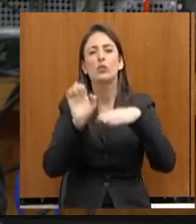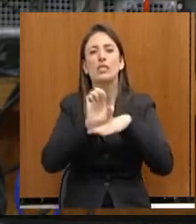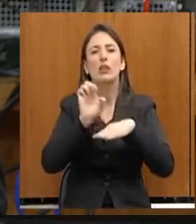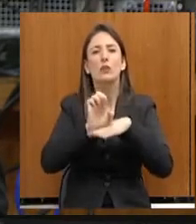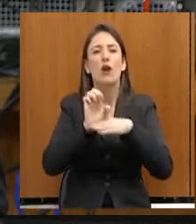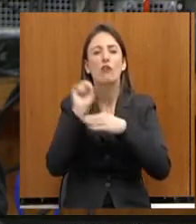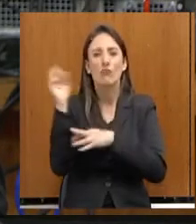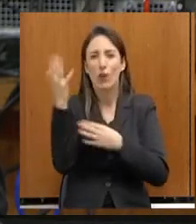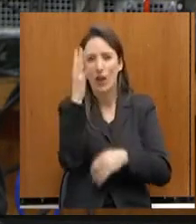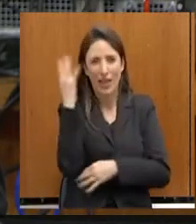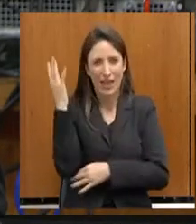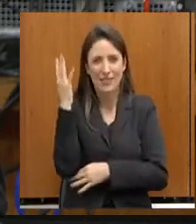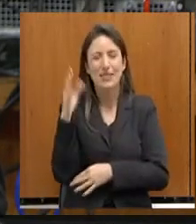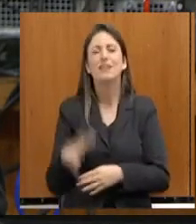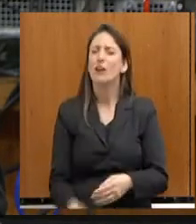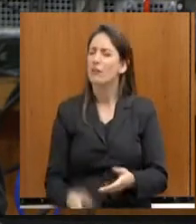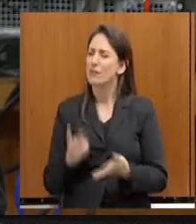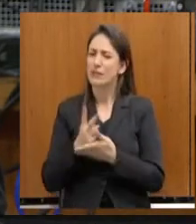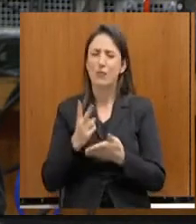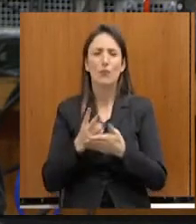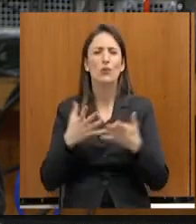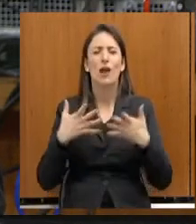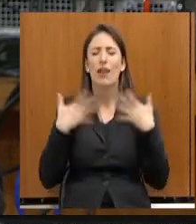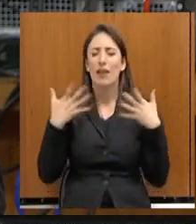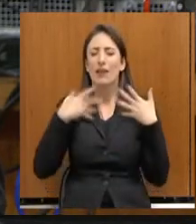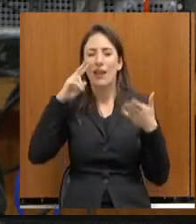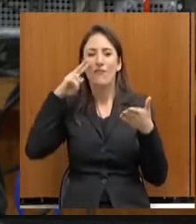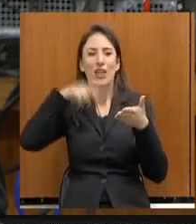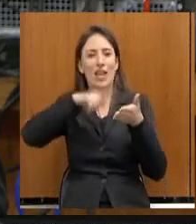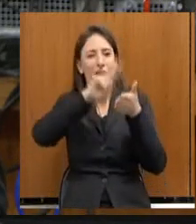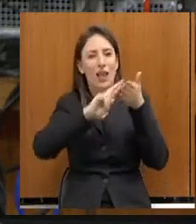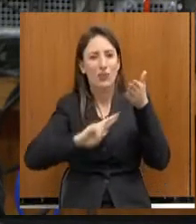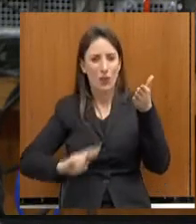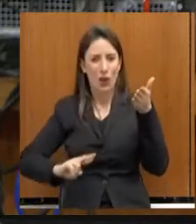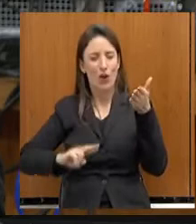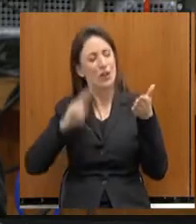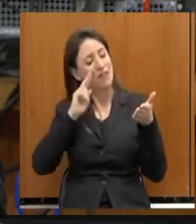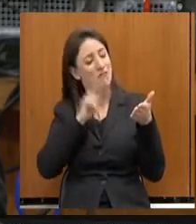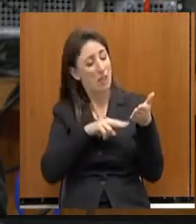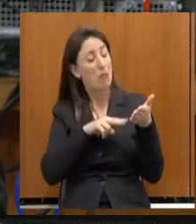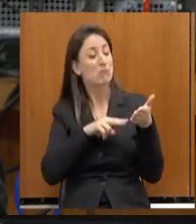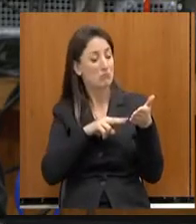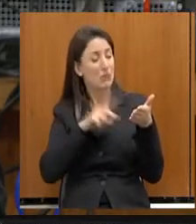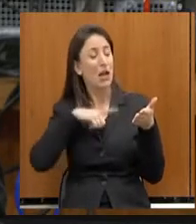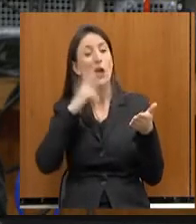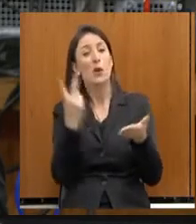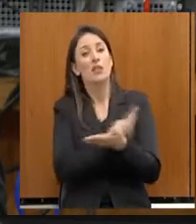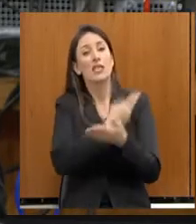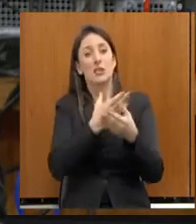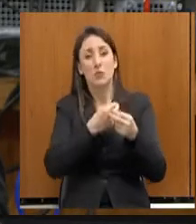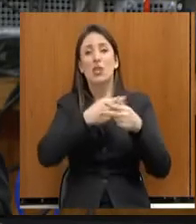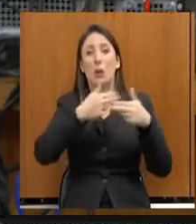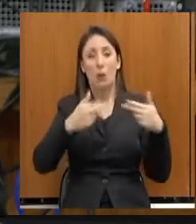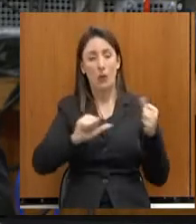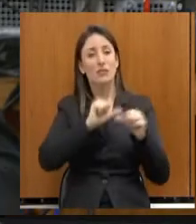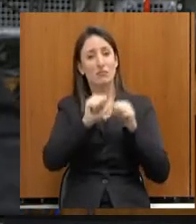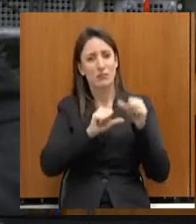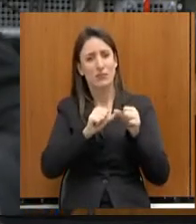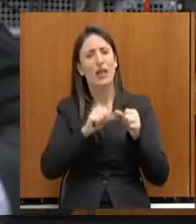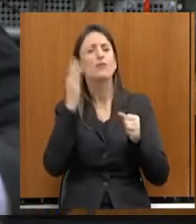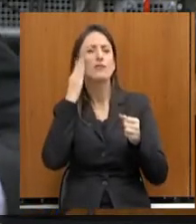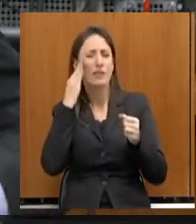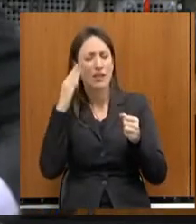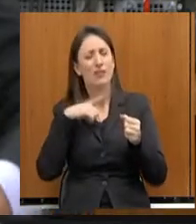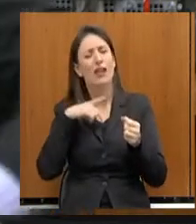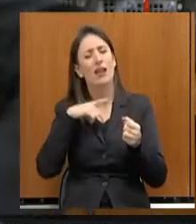sempre uma alegria olhar os relatórios e ver que as coisas estão acontecendo apesar dos pesares